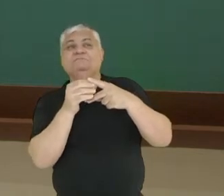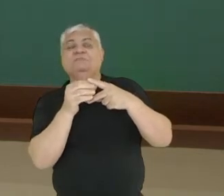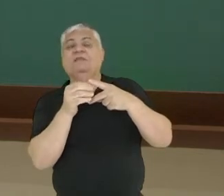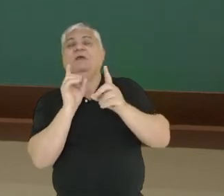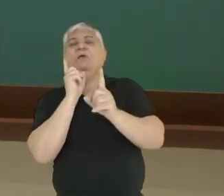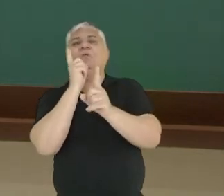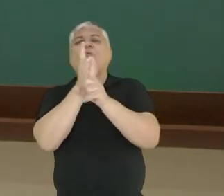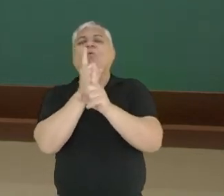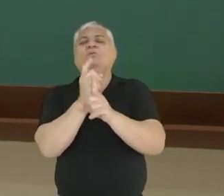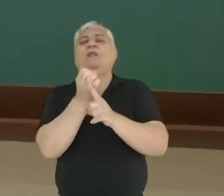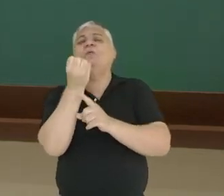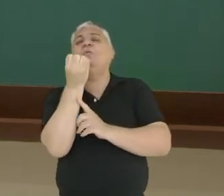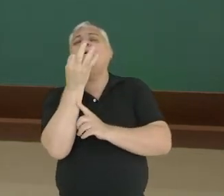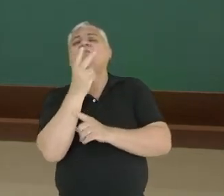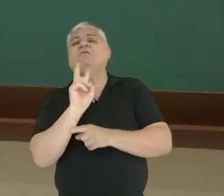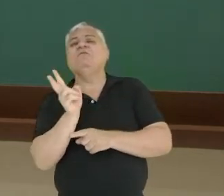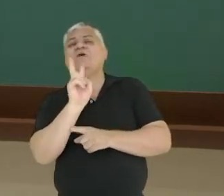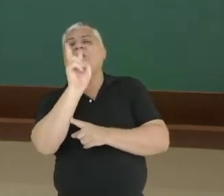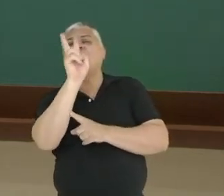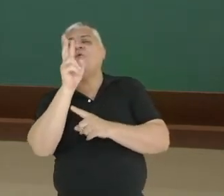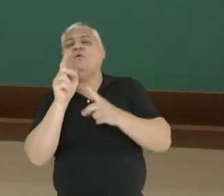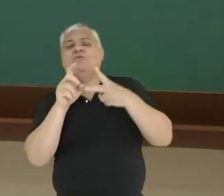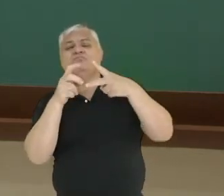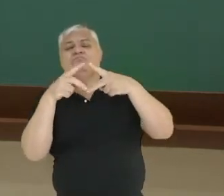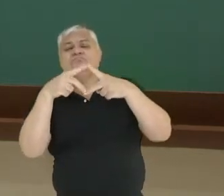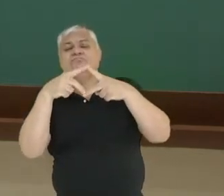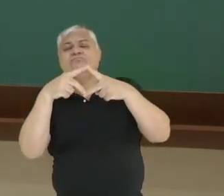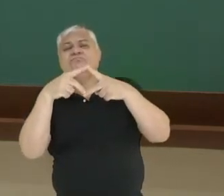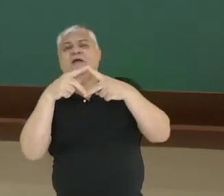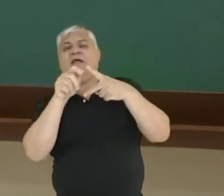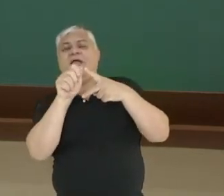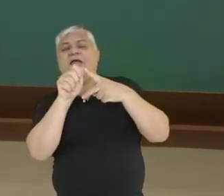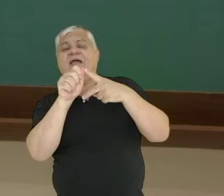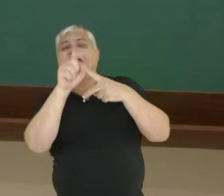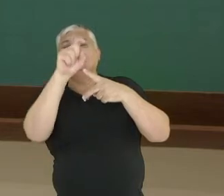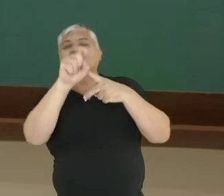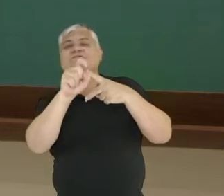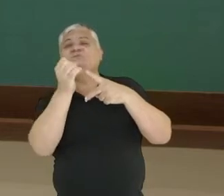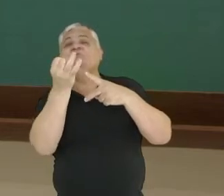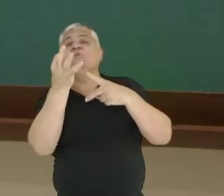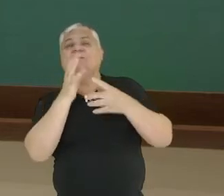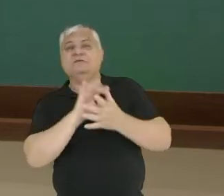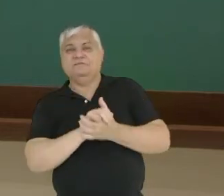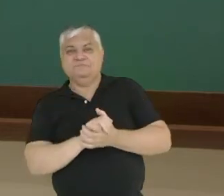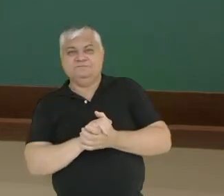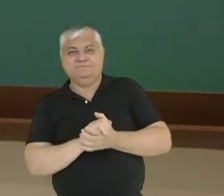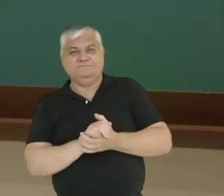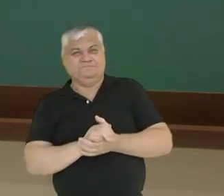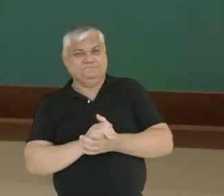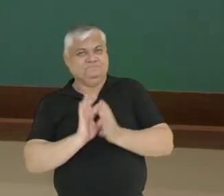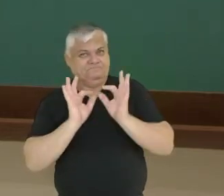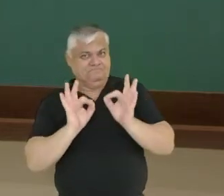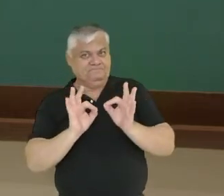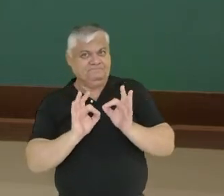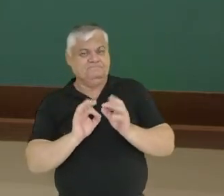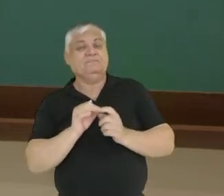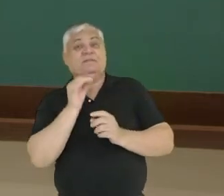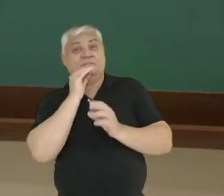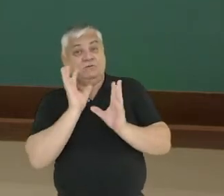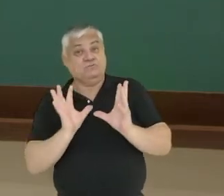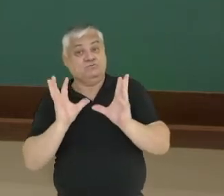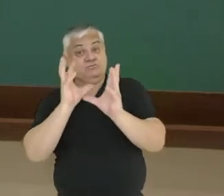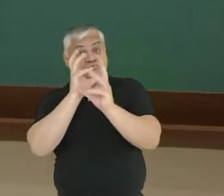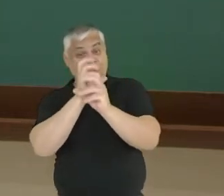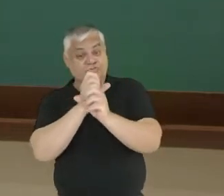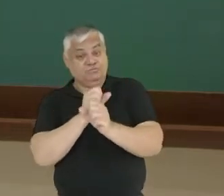para você calcular o valor desses dois ângulos, tá? Então, lembre-se, a soma desses